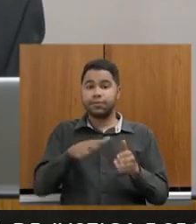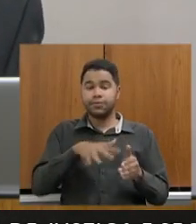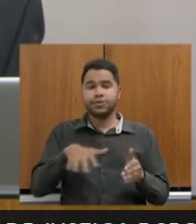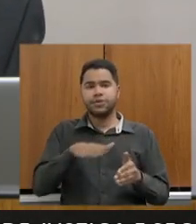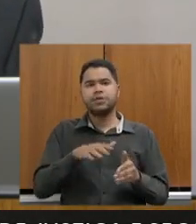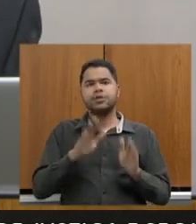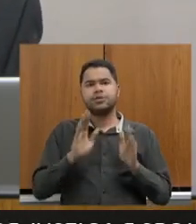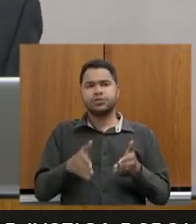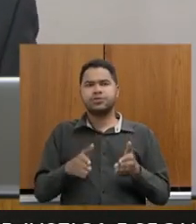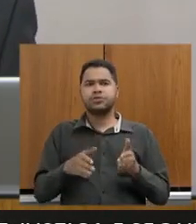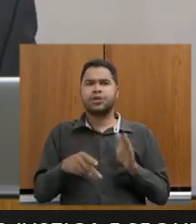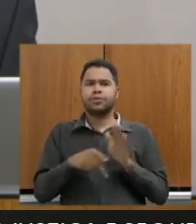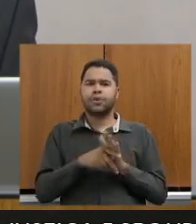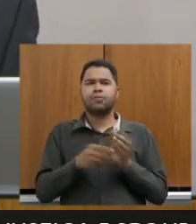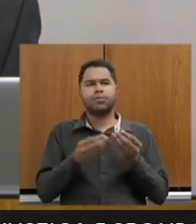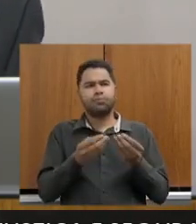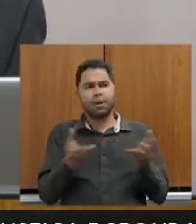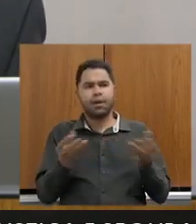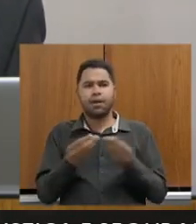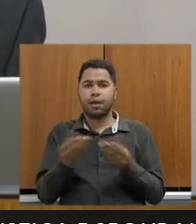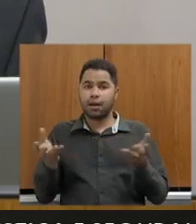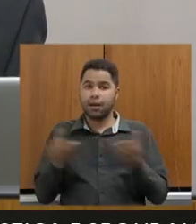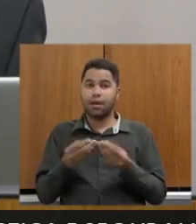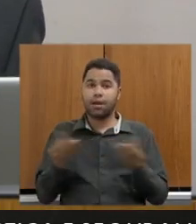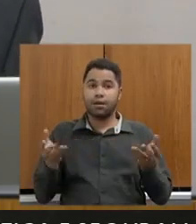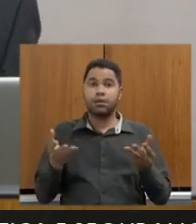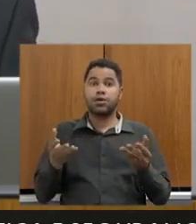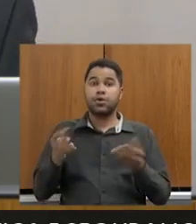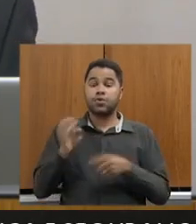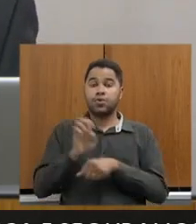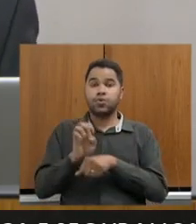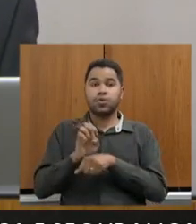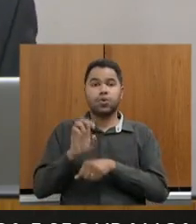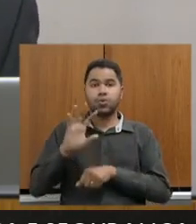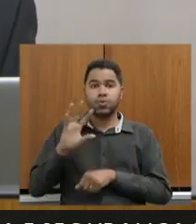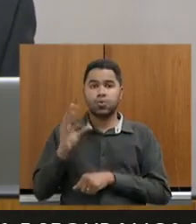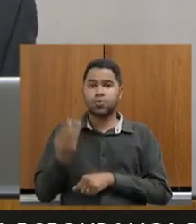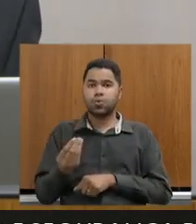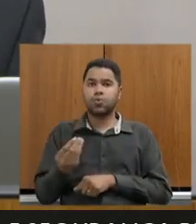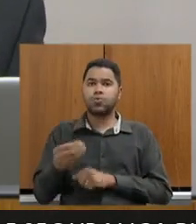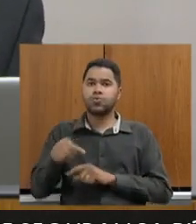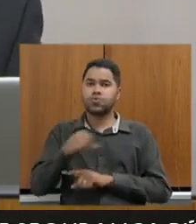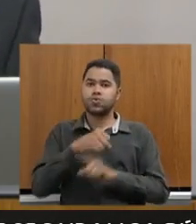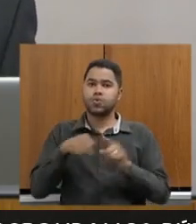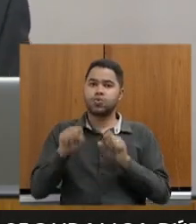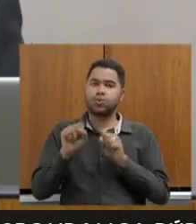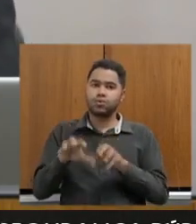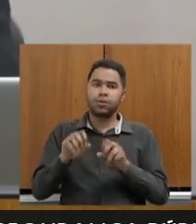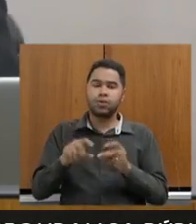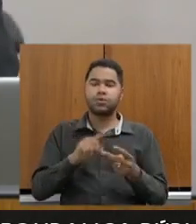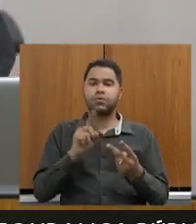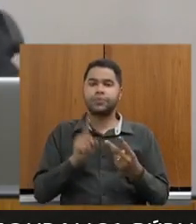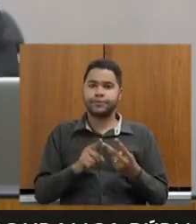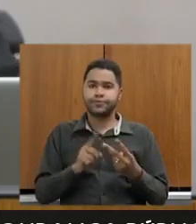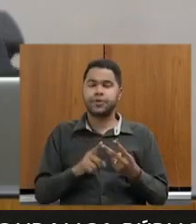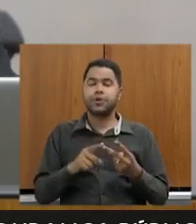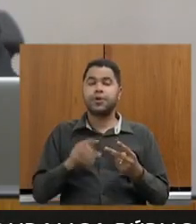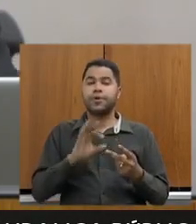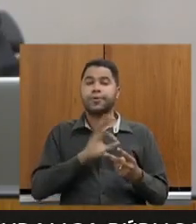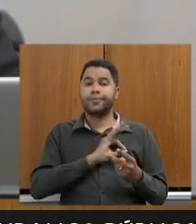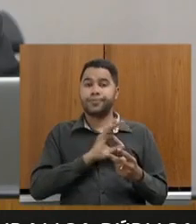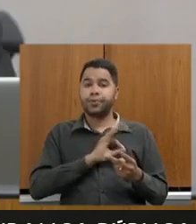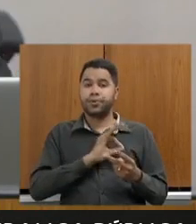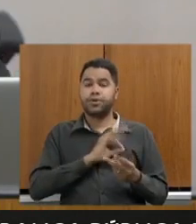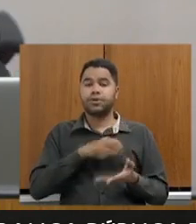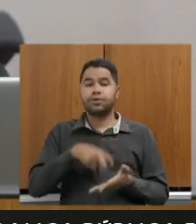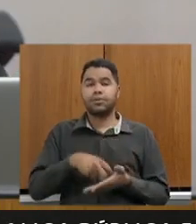a gente tem feito aquele quis função tá chegando estado inteiro não é para todos unidade socioeducativa e e da polícia